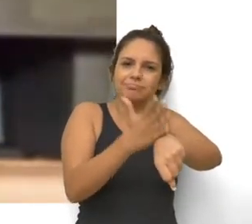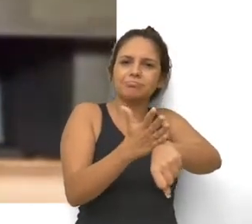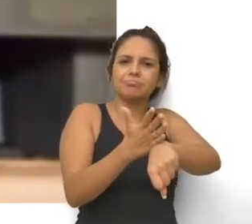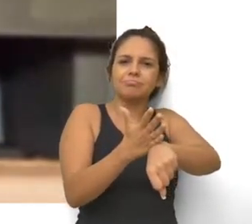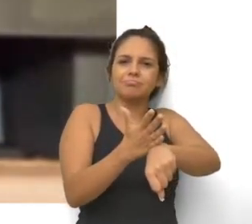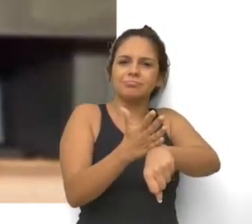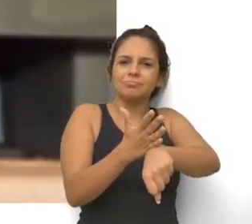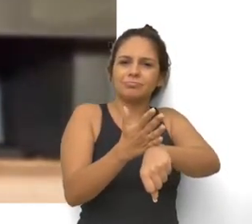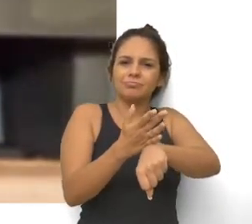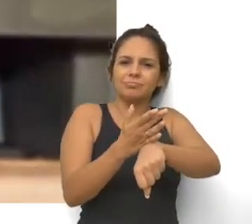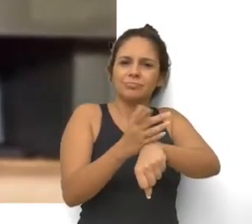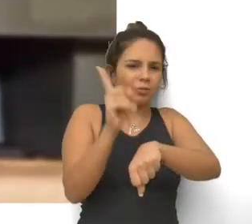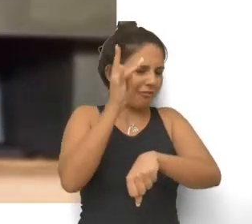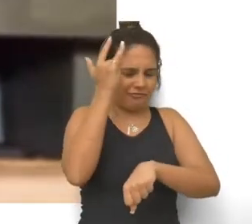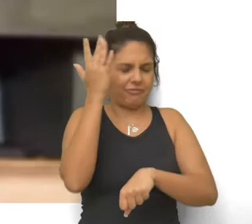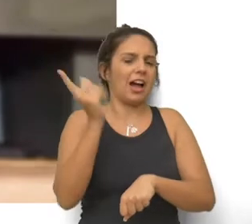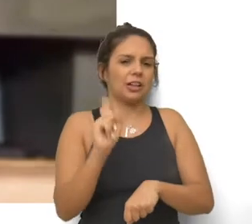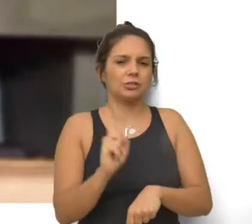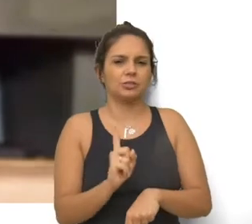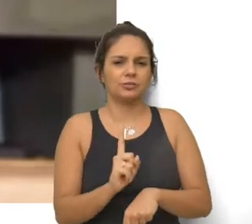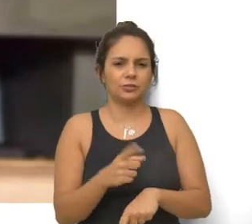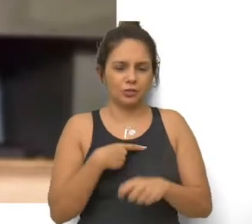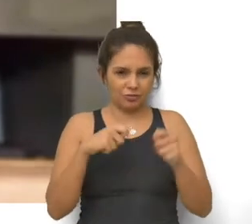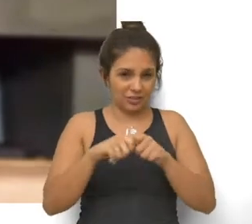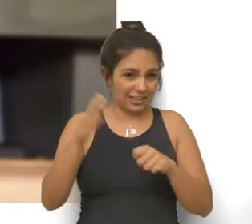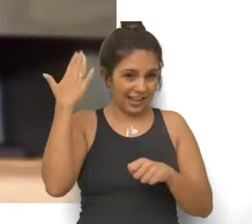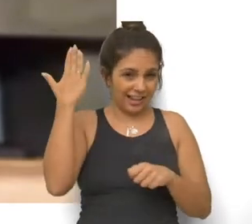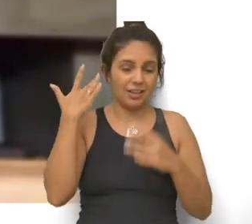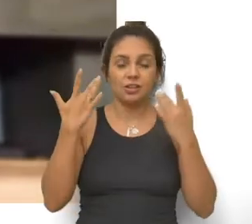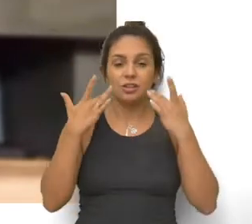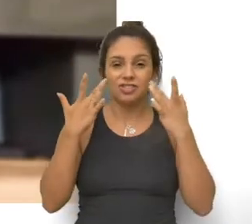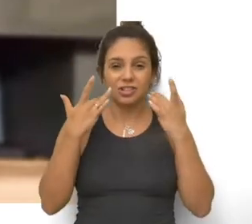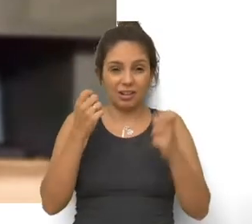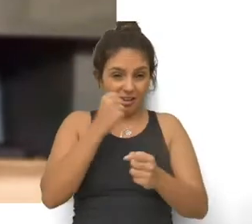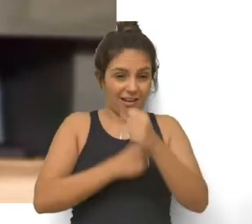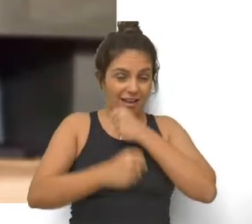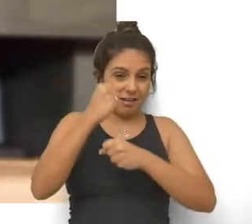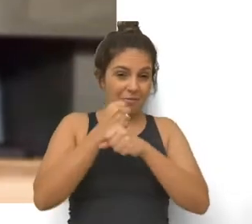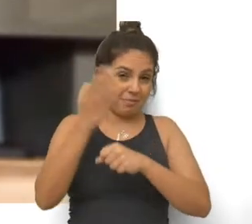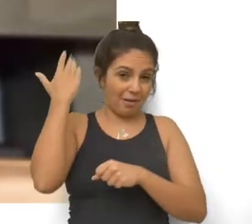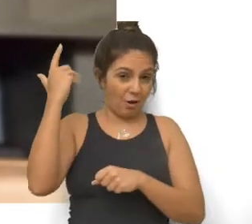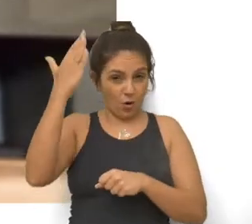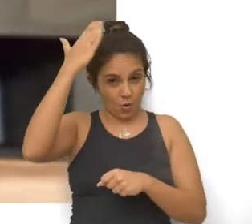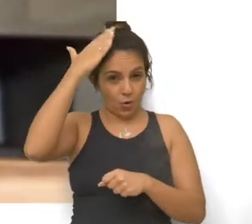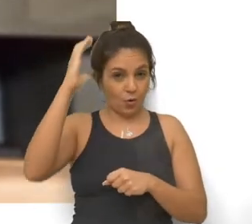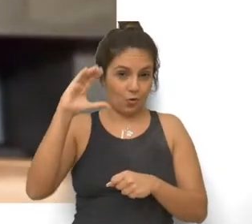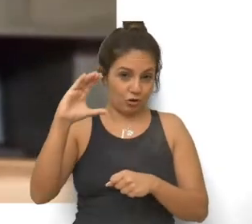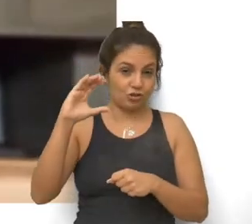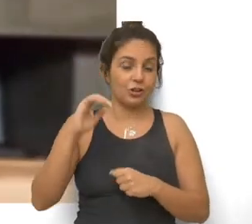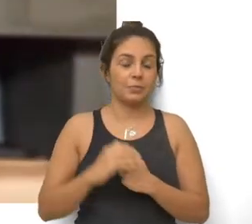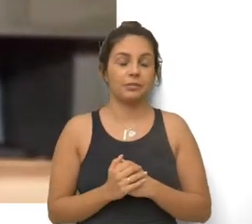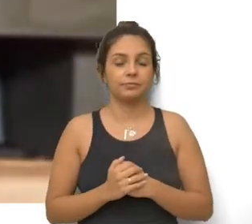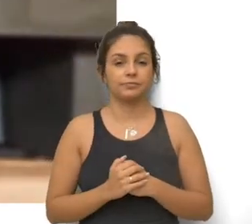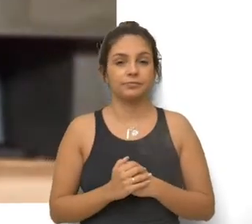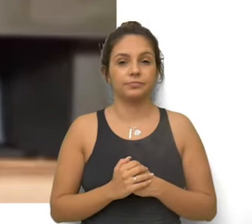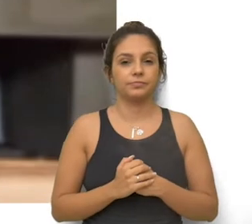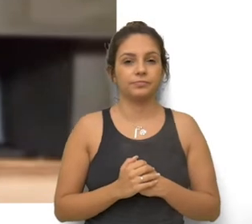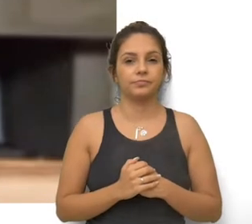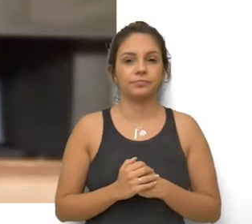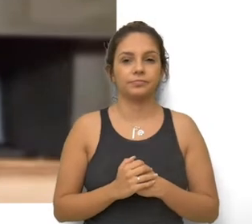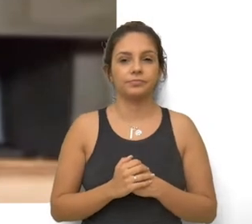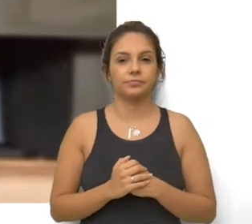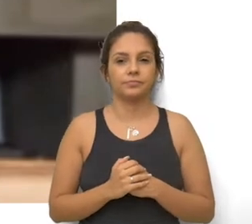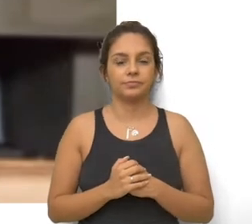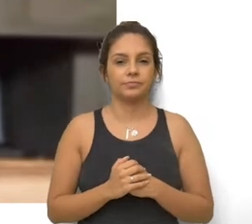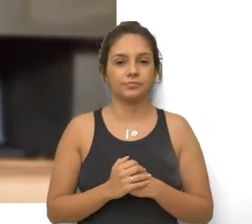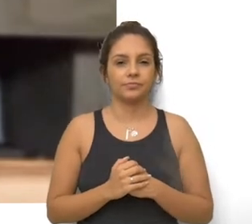que é doloroso, não é fácil. A última vez que eu fiz a peça foi o ano passado em Curitiba. A Marta foi para a estreia, graças